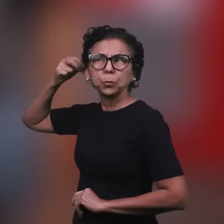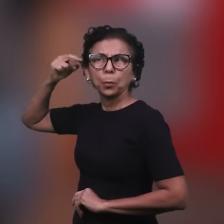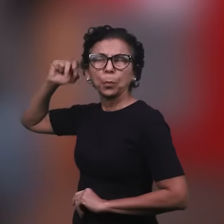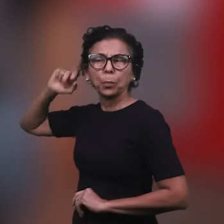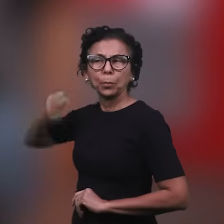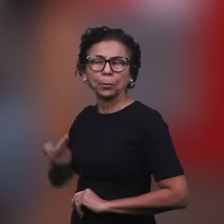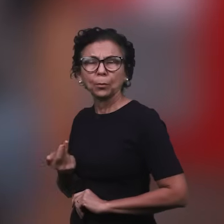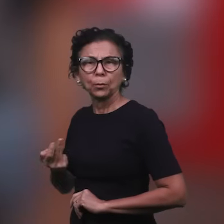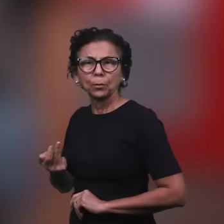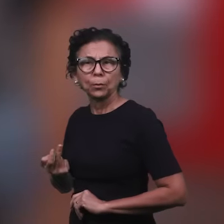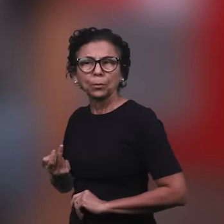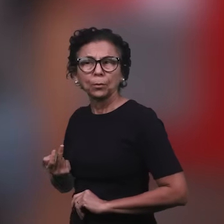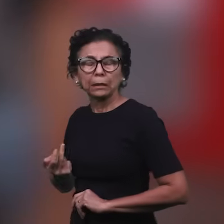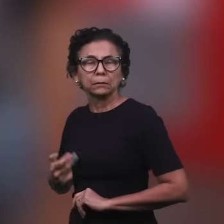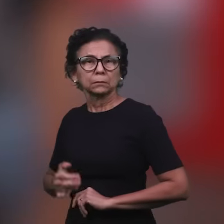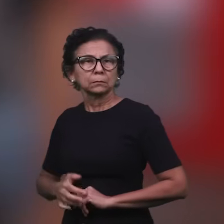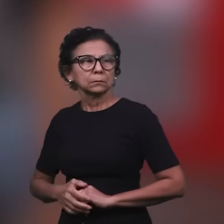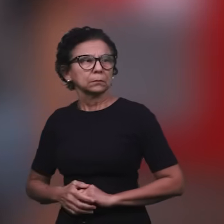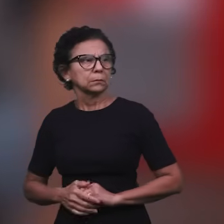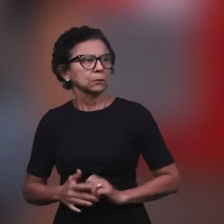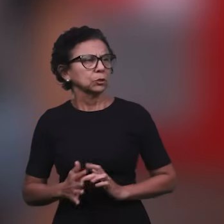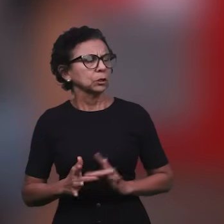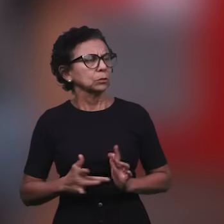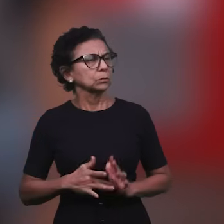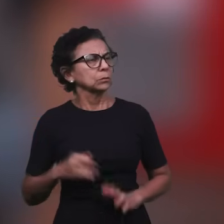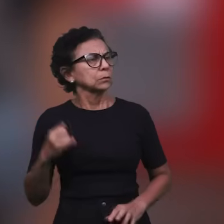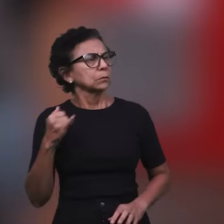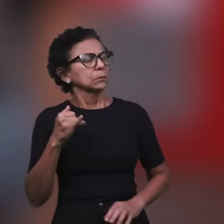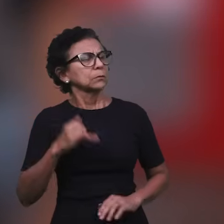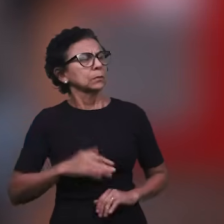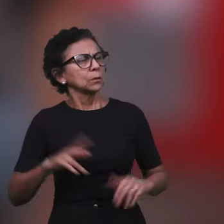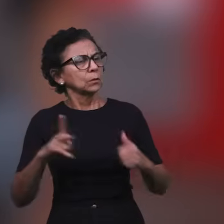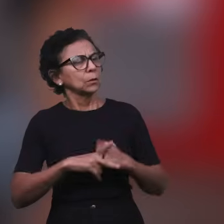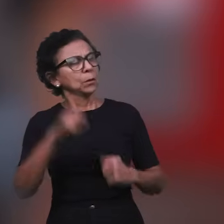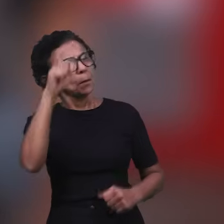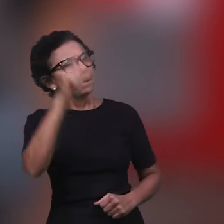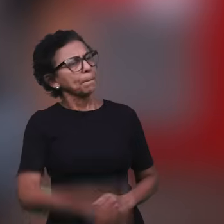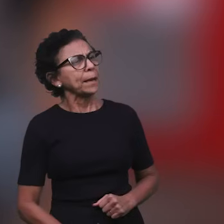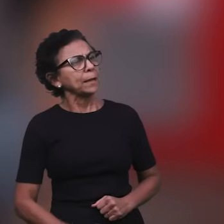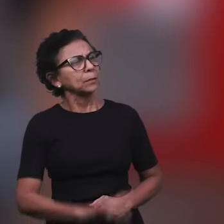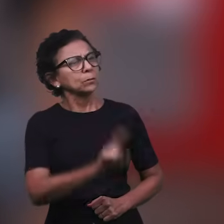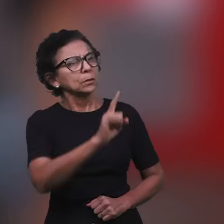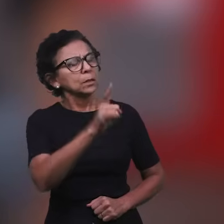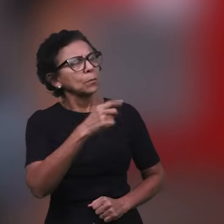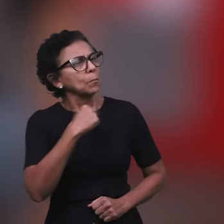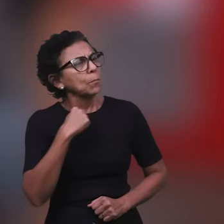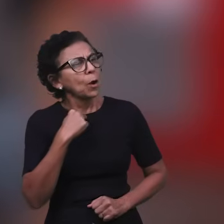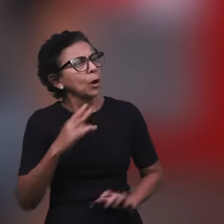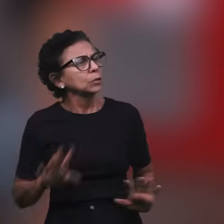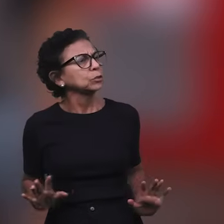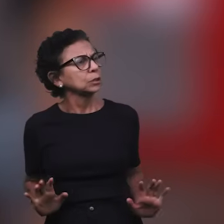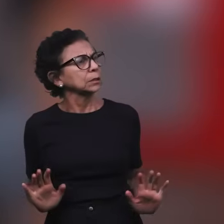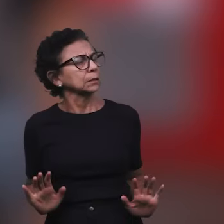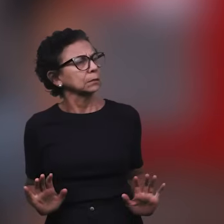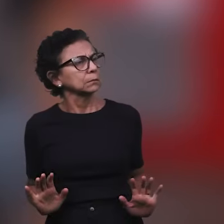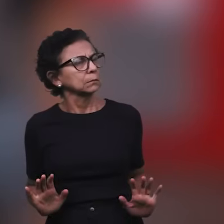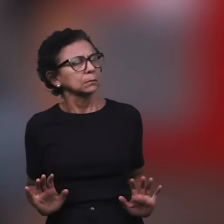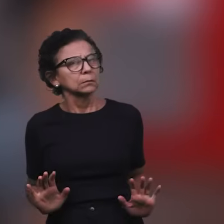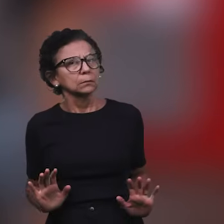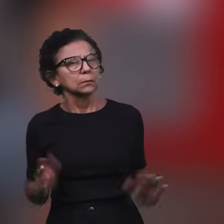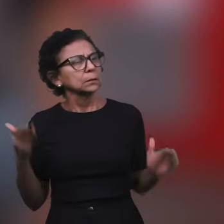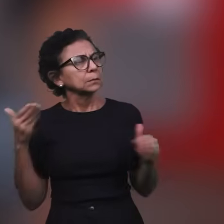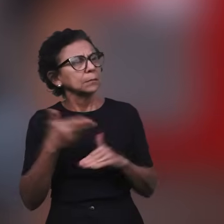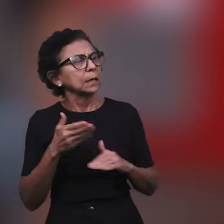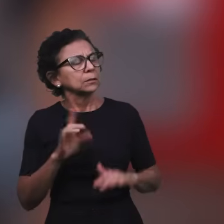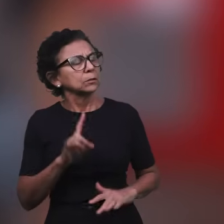Jesus repreendeu Pedro, dizendo que ele não fizesse aquilo, que ele não lançasse a mão daquilo,